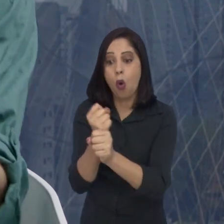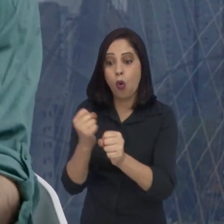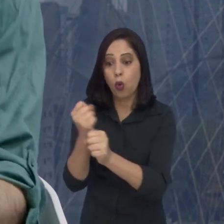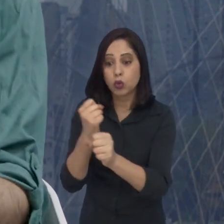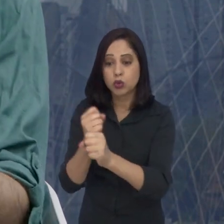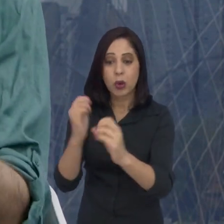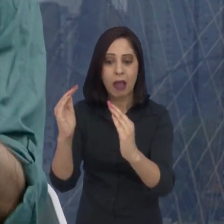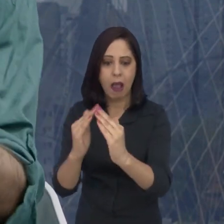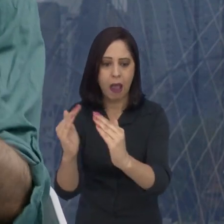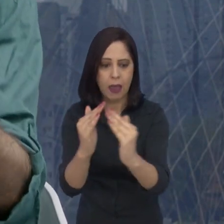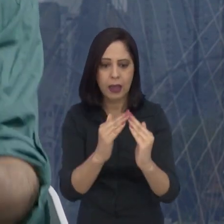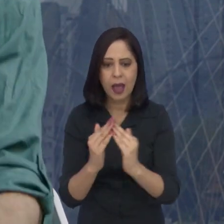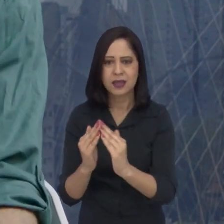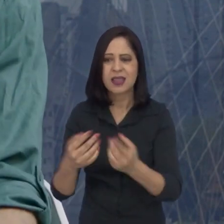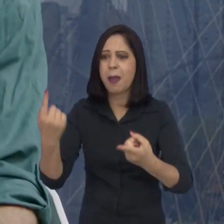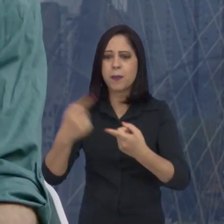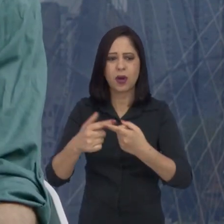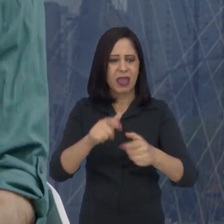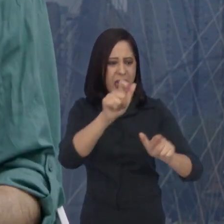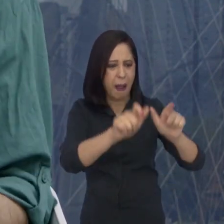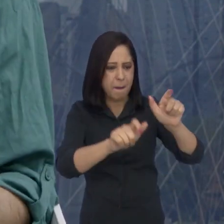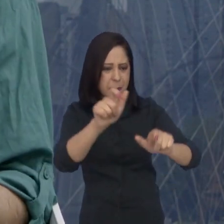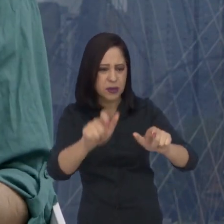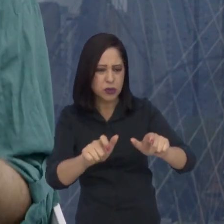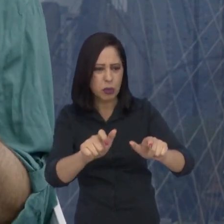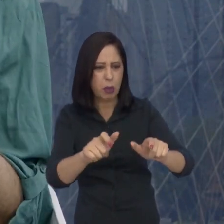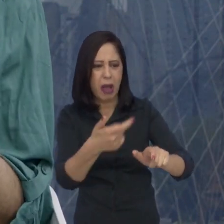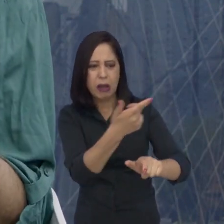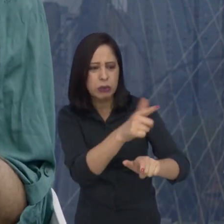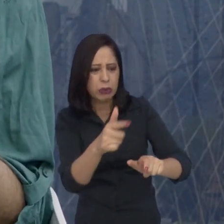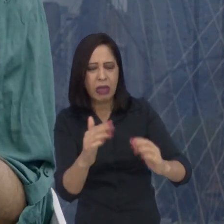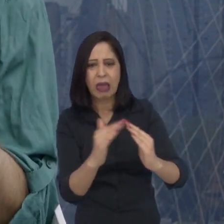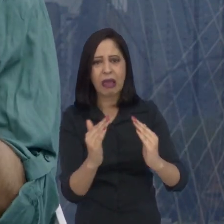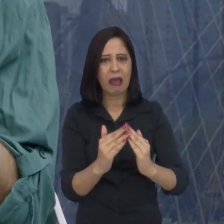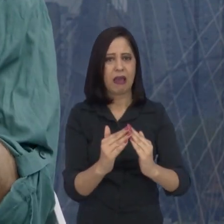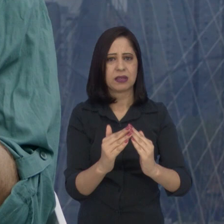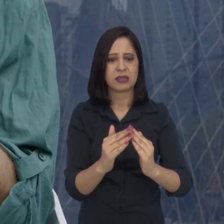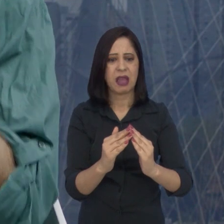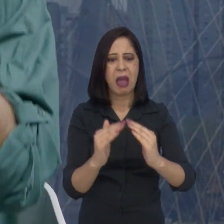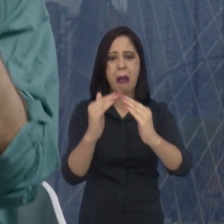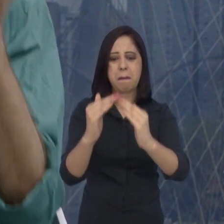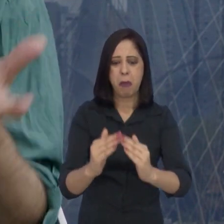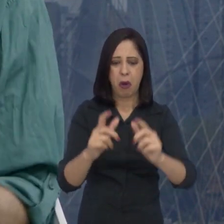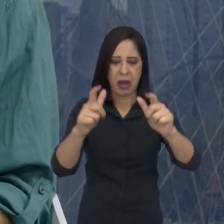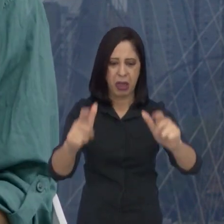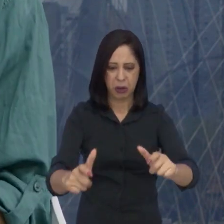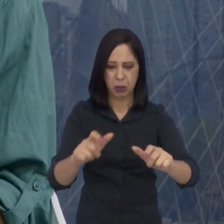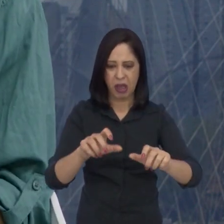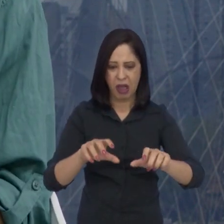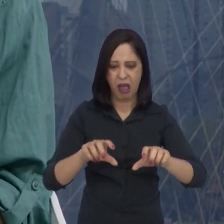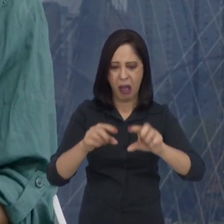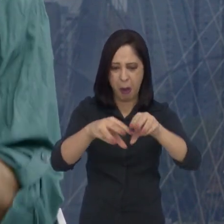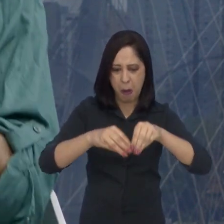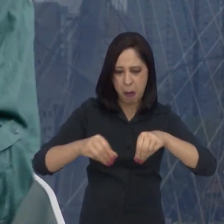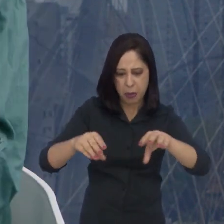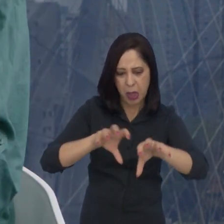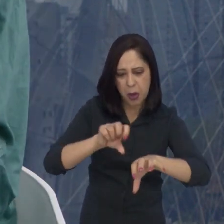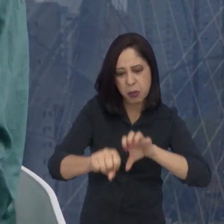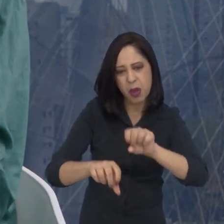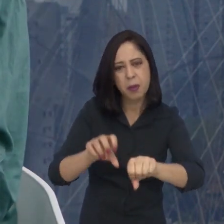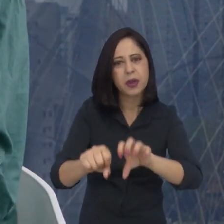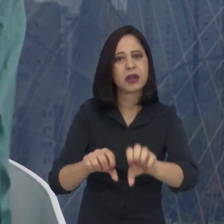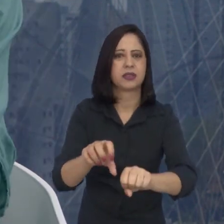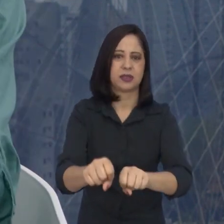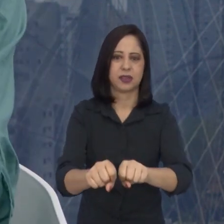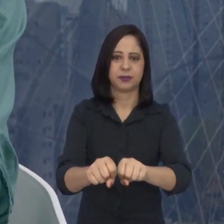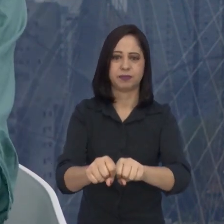em áreas que não deveria estar, ao mesmo tempo, então quando a gente fala de, por isso que eu digo sobre política habitacional, para a gente